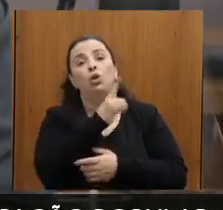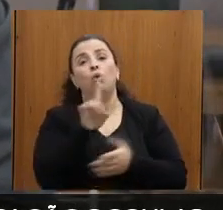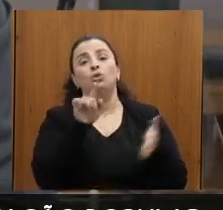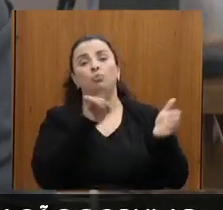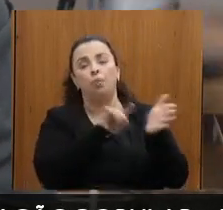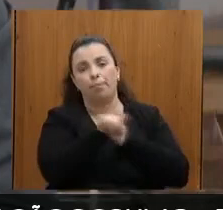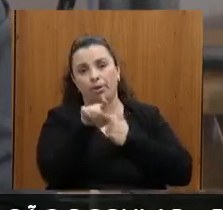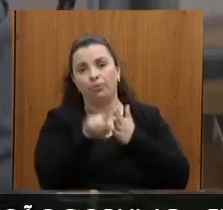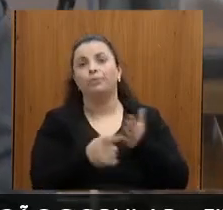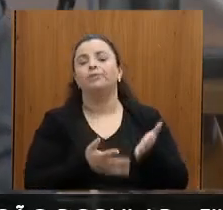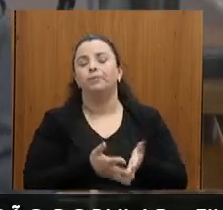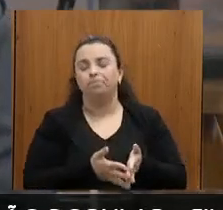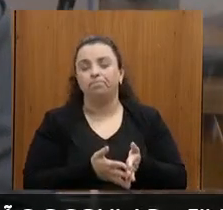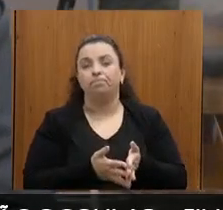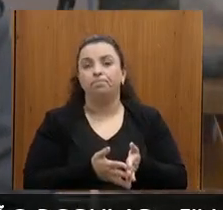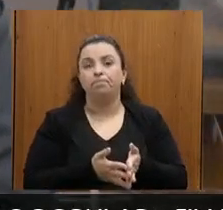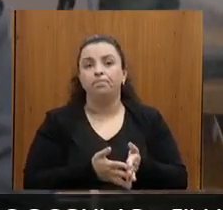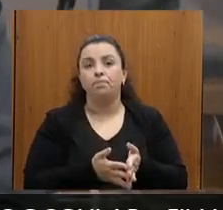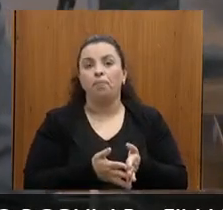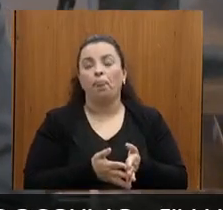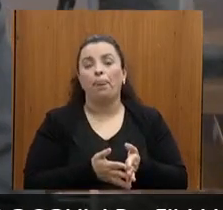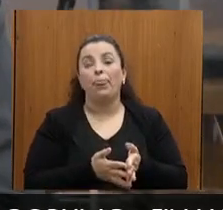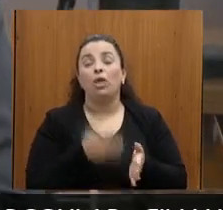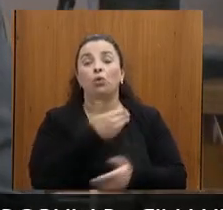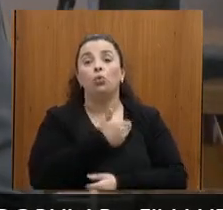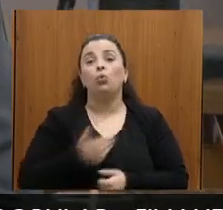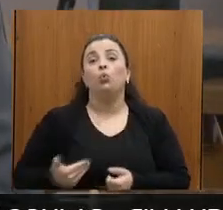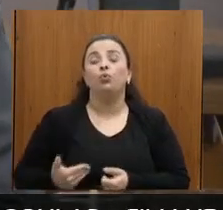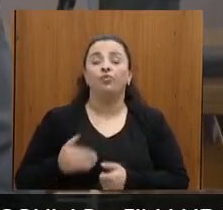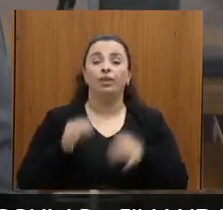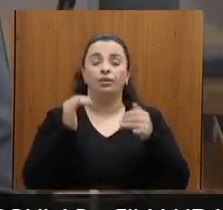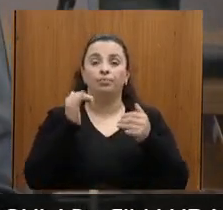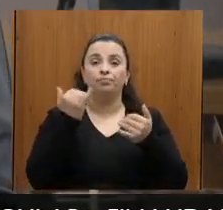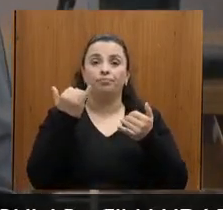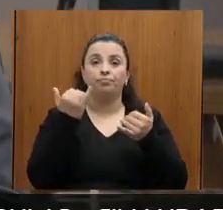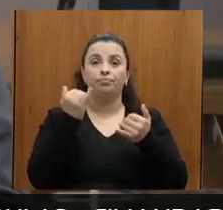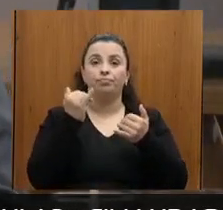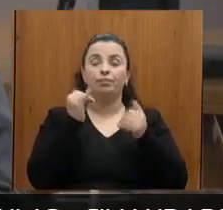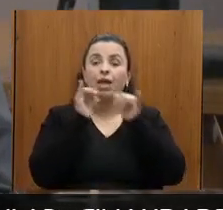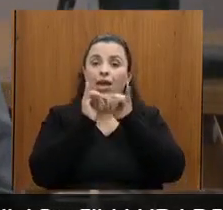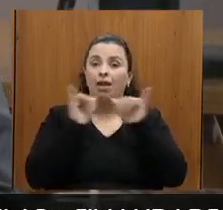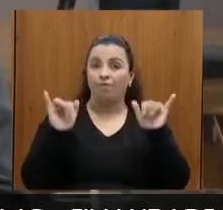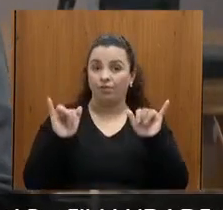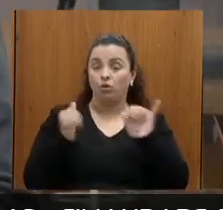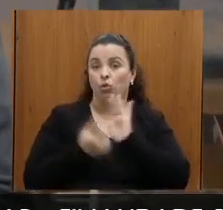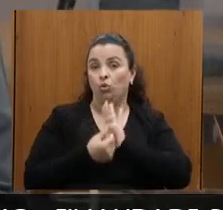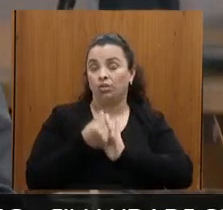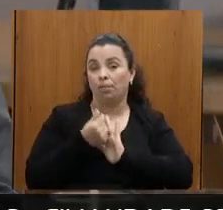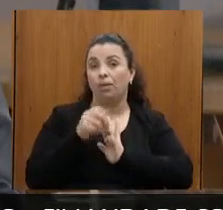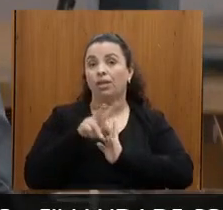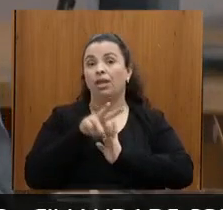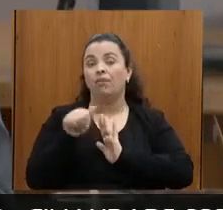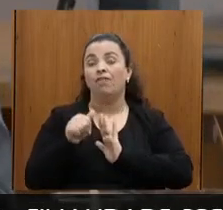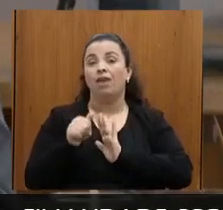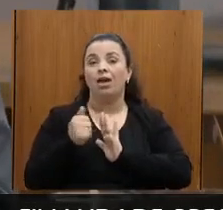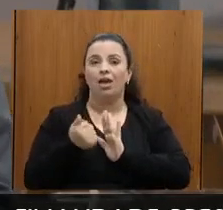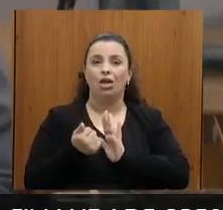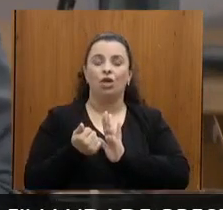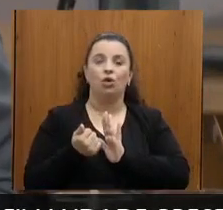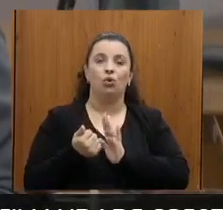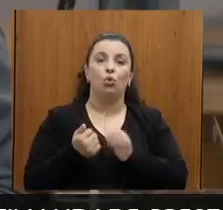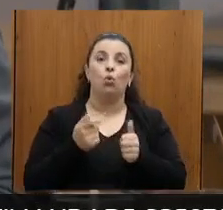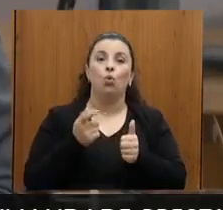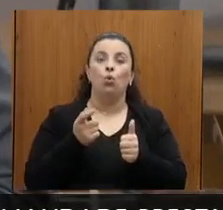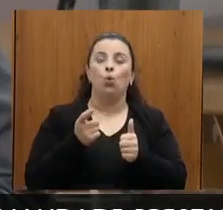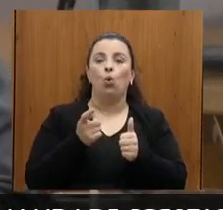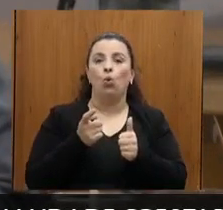eu queria dizer o seguinte, que o governo informa no orçamento que vai entregar um déficit orçamentário maior do